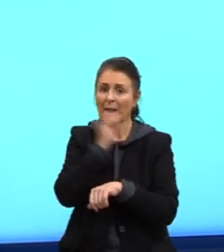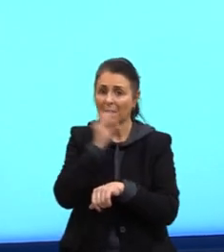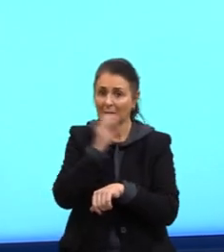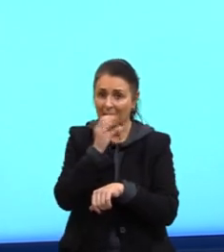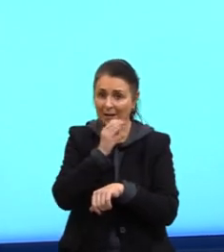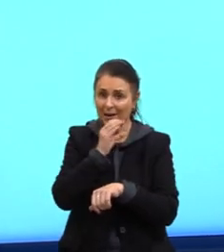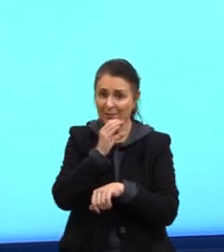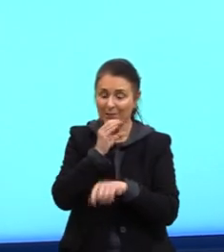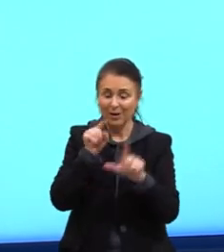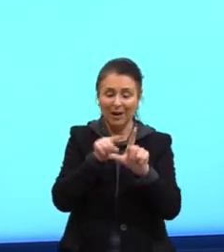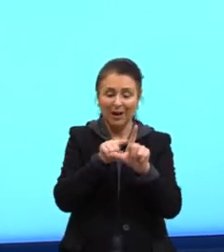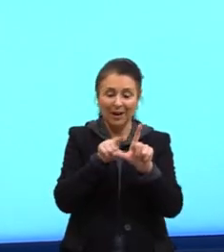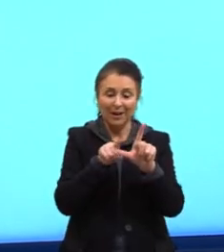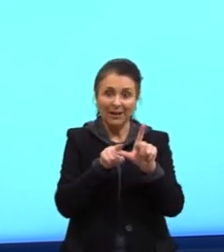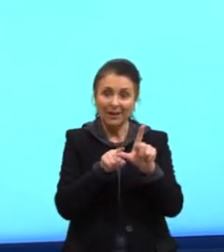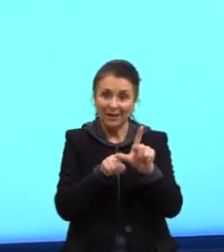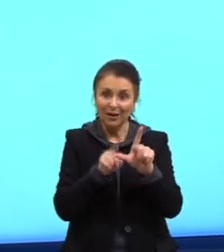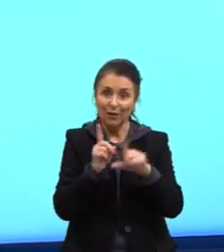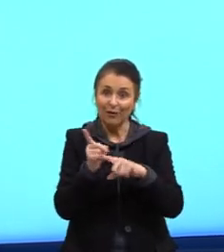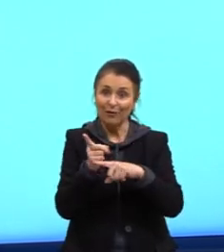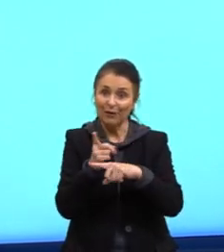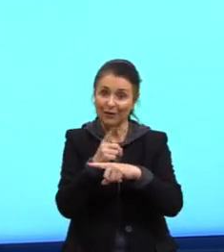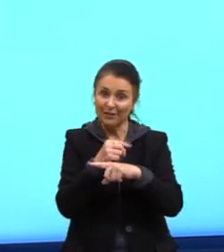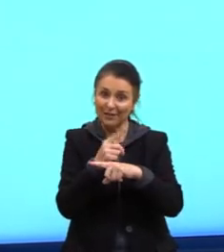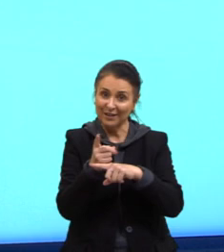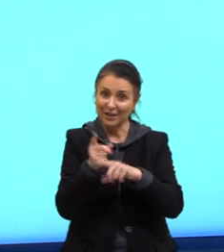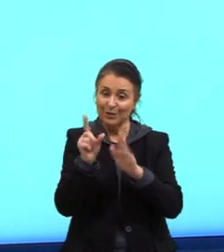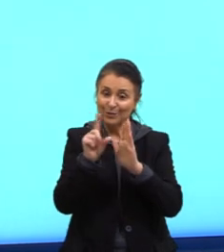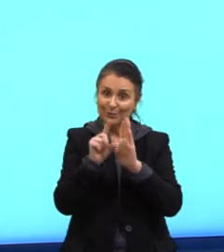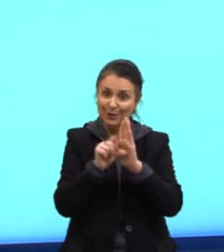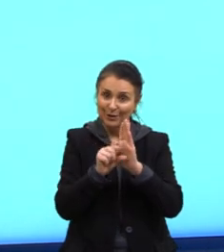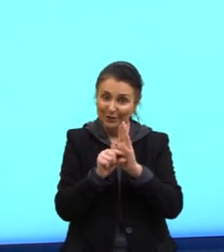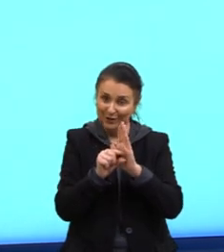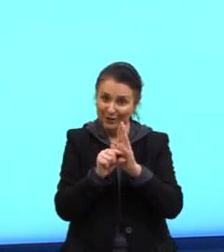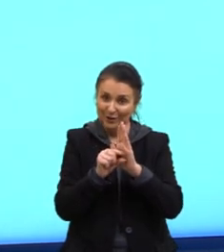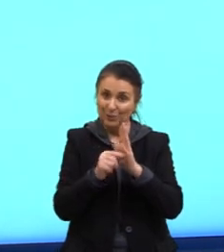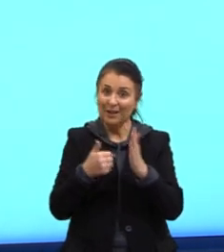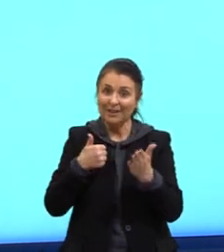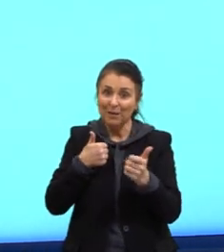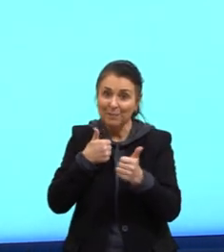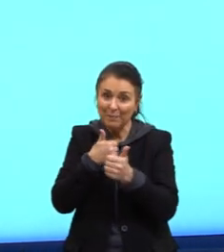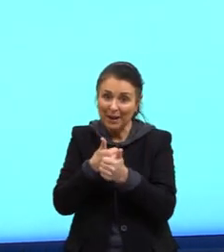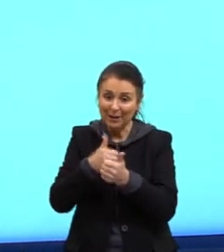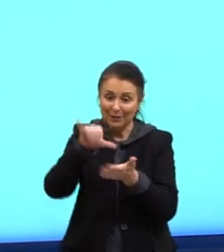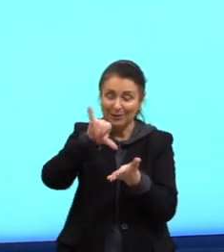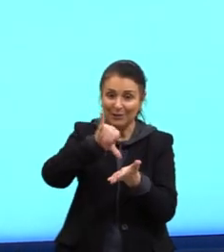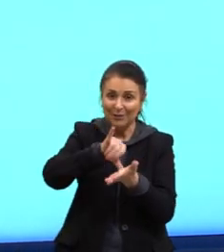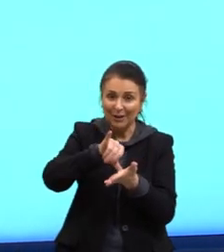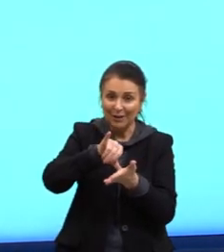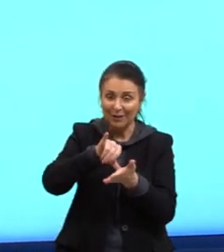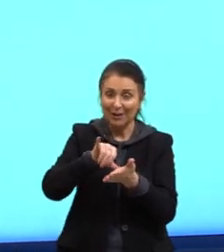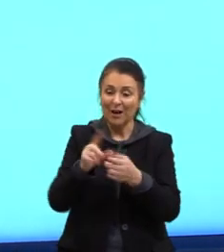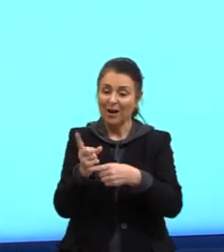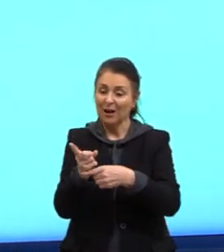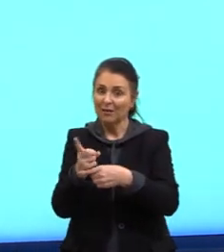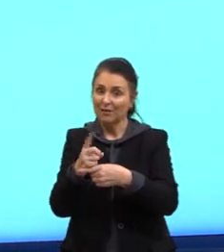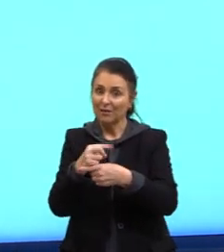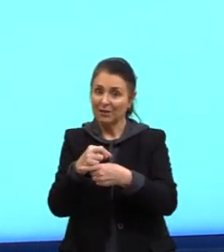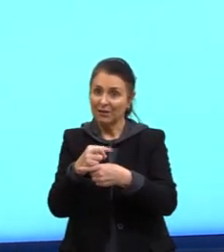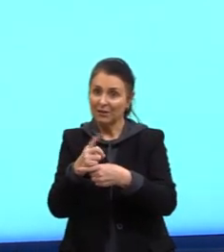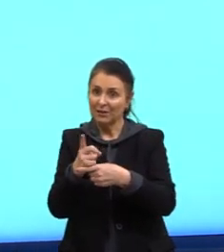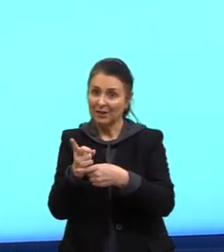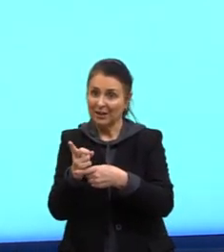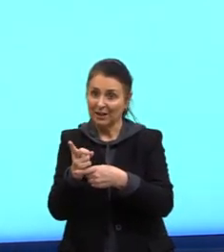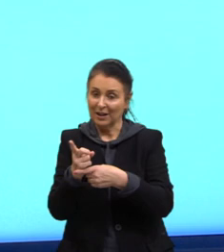com uma velocidade menor tá o que que é isso quer dizer né que a minha velocidade nesse ponto aqui